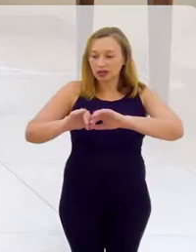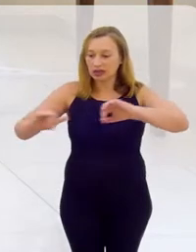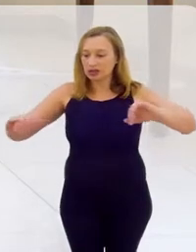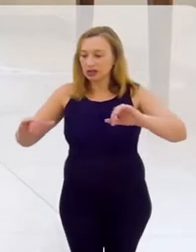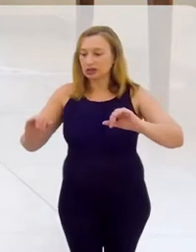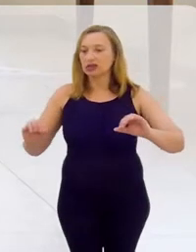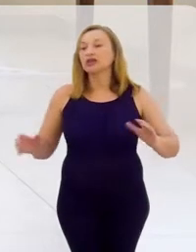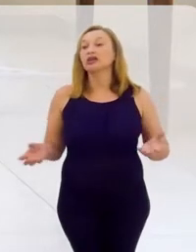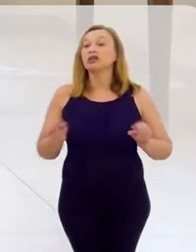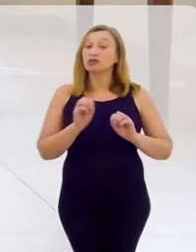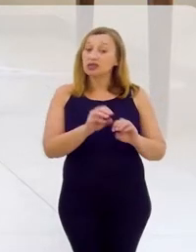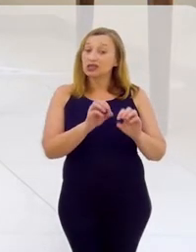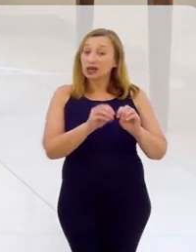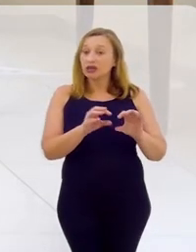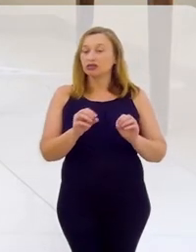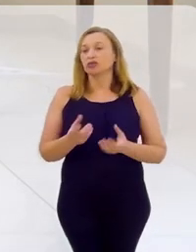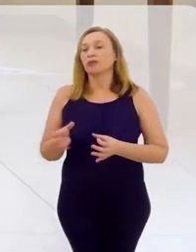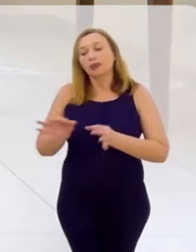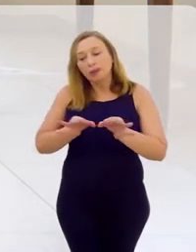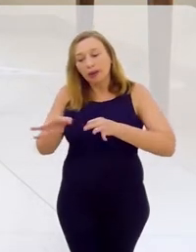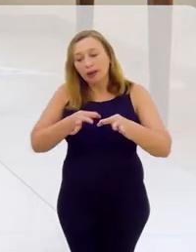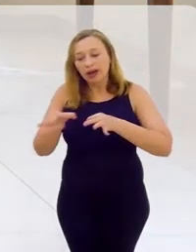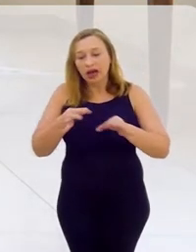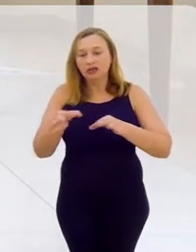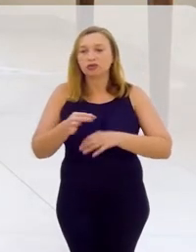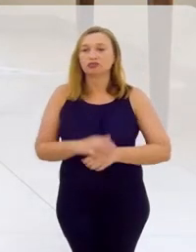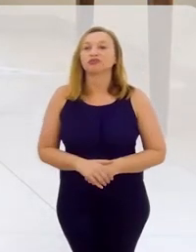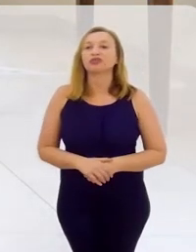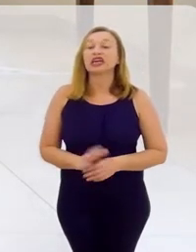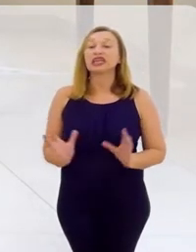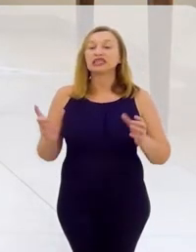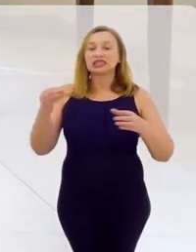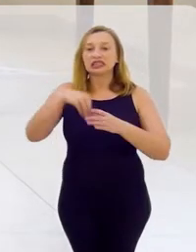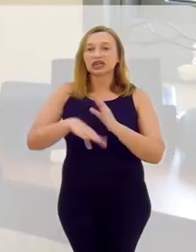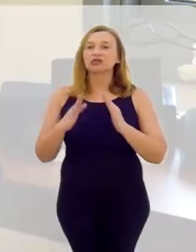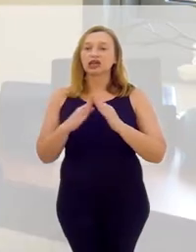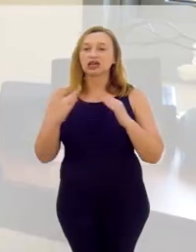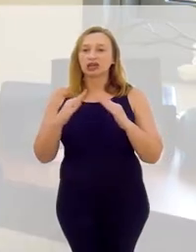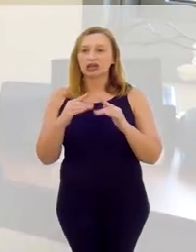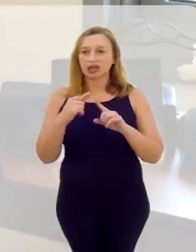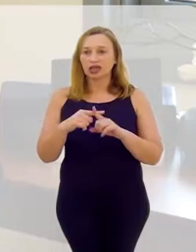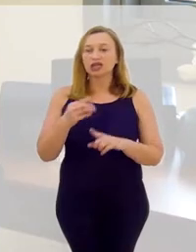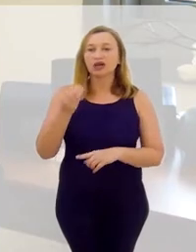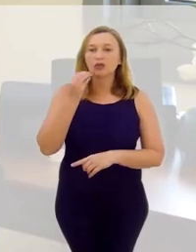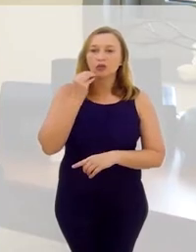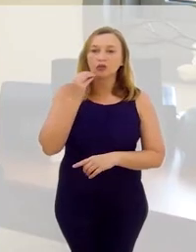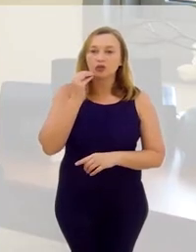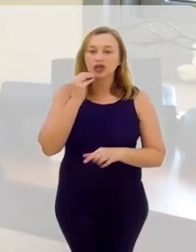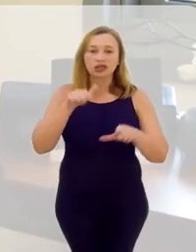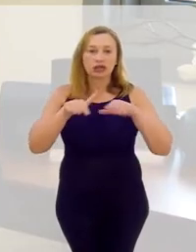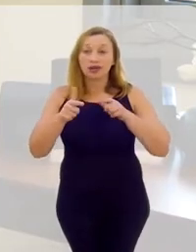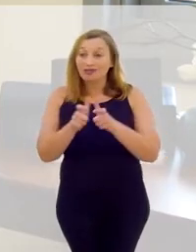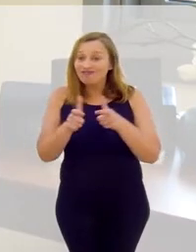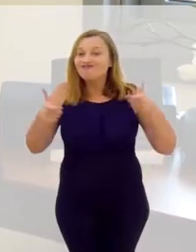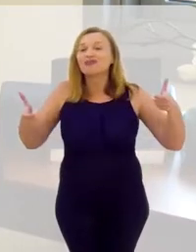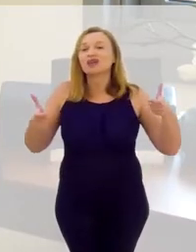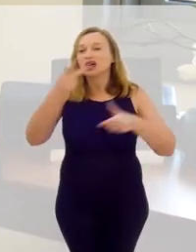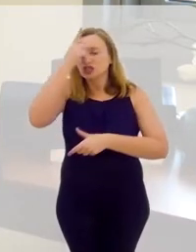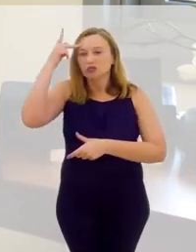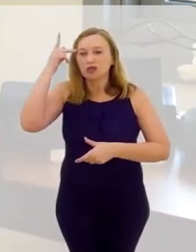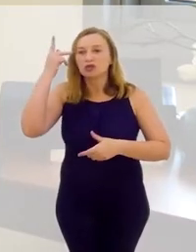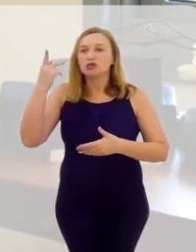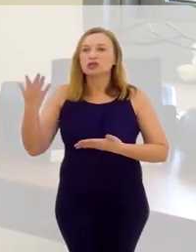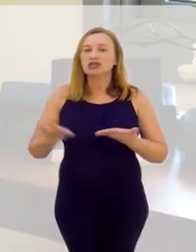salas. E eles são ensinados ali, são preparados ali. Dentro da igreja a oportunidade de serviço ela é